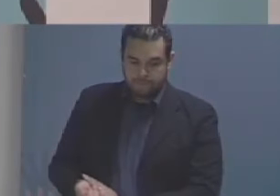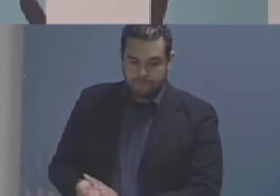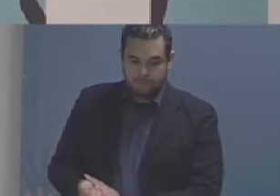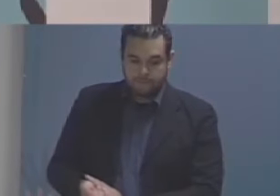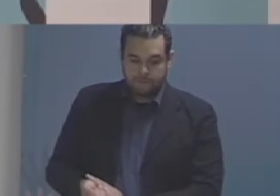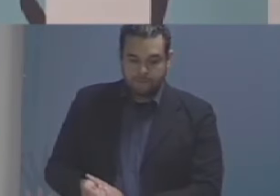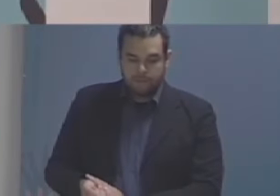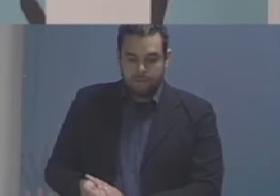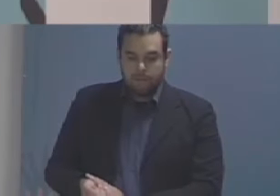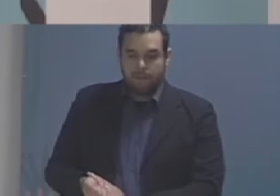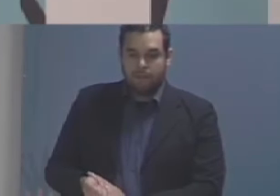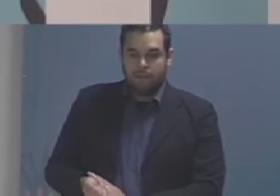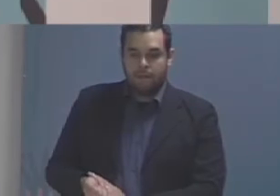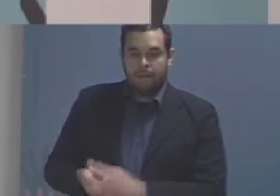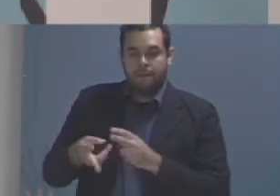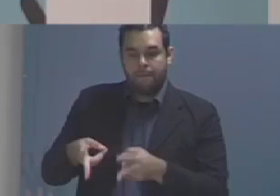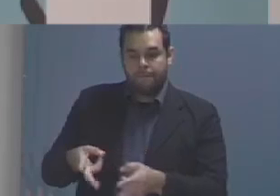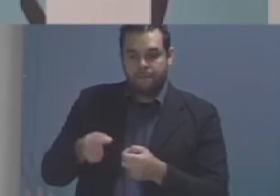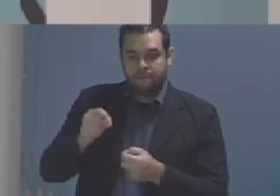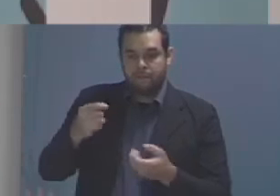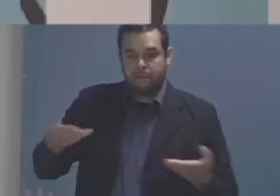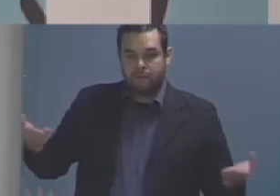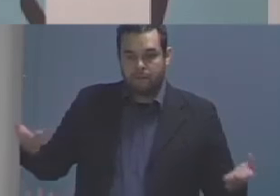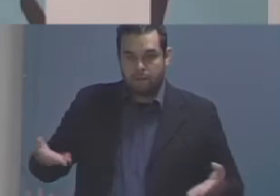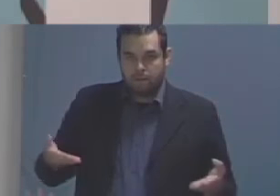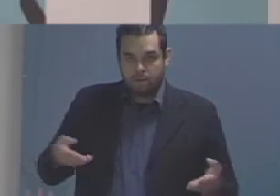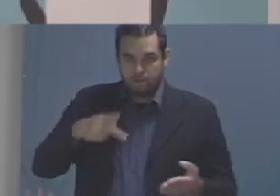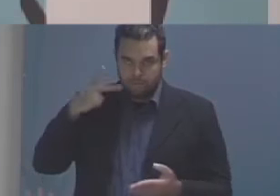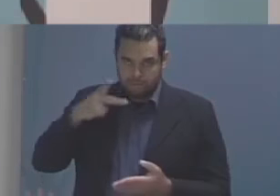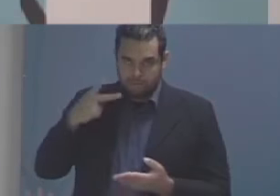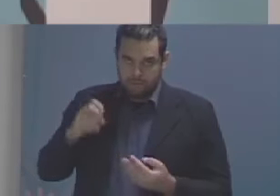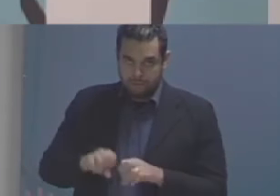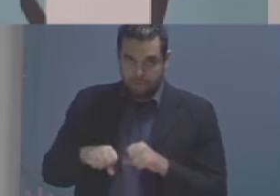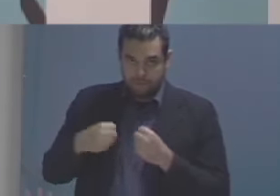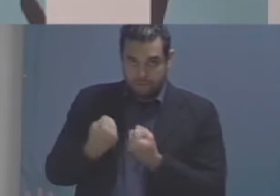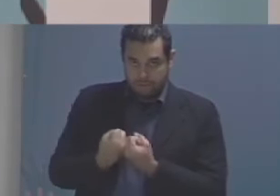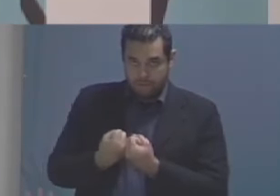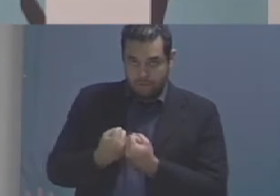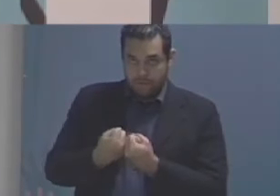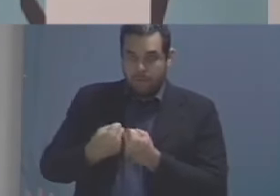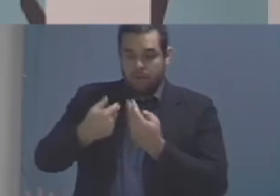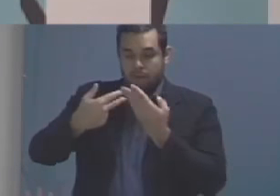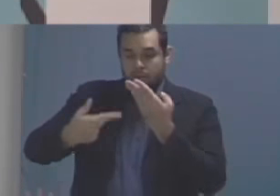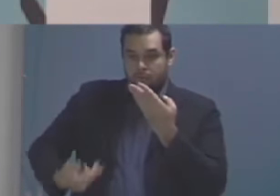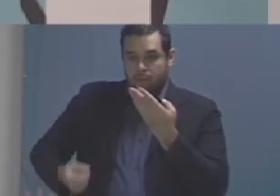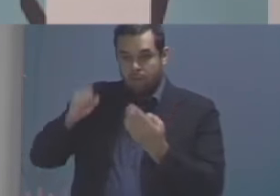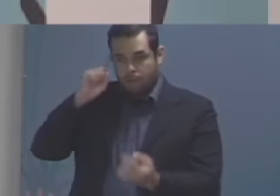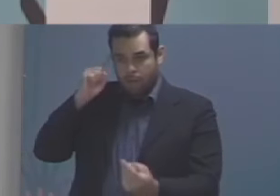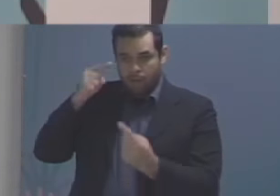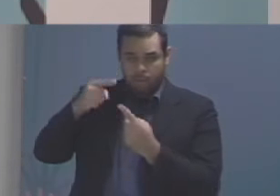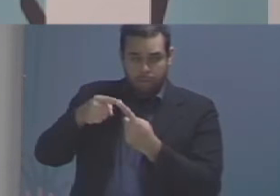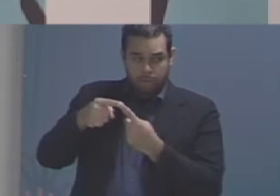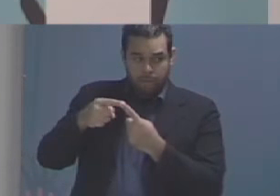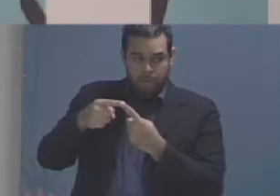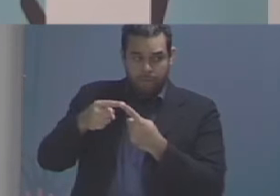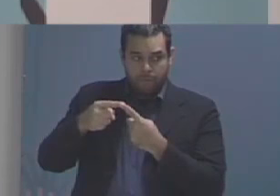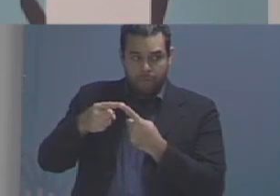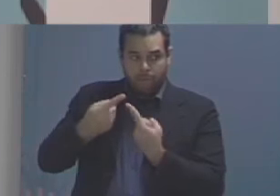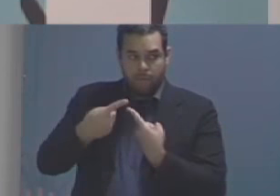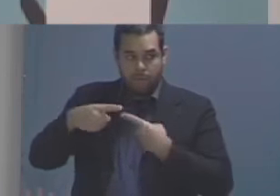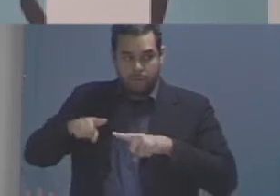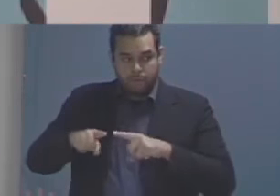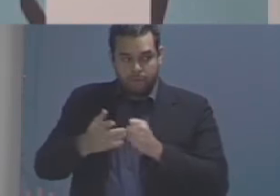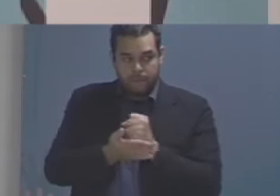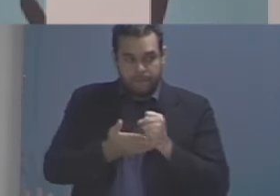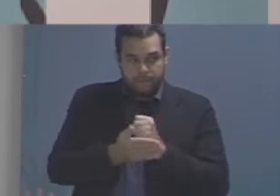número 11. Considerando a conjuntura política e social do país e o assédio de ideologias que confrontaram os princípios técnicos e éticos